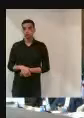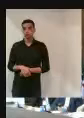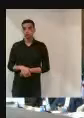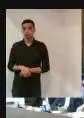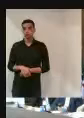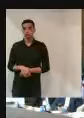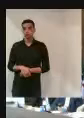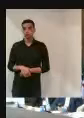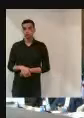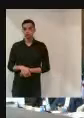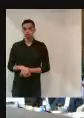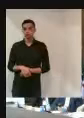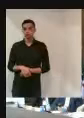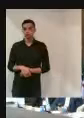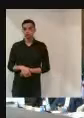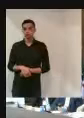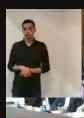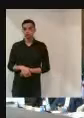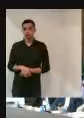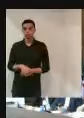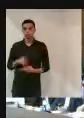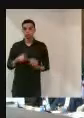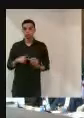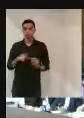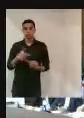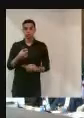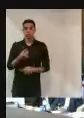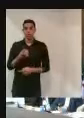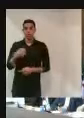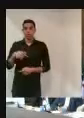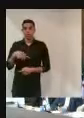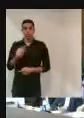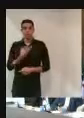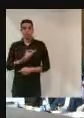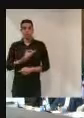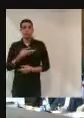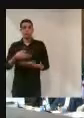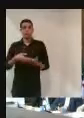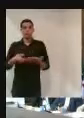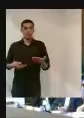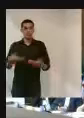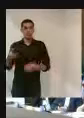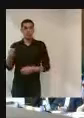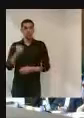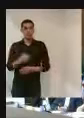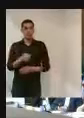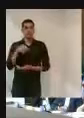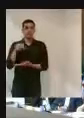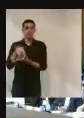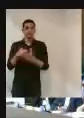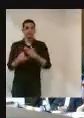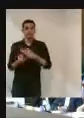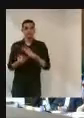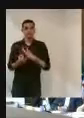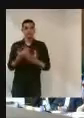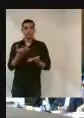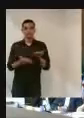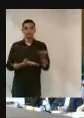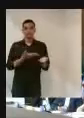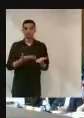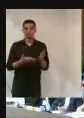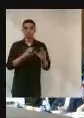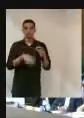plano. Teve, em 2017, a contratação das organizações para o serviço de triagem, que foi reconhecer o serviço prestado às cooperativas